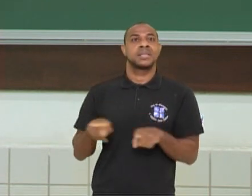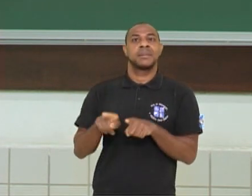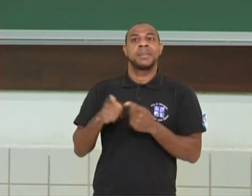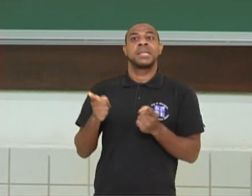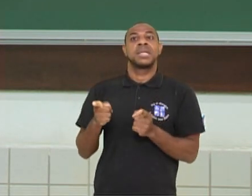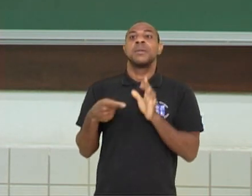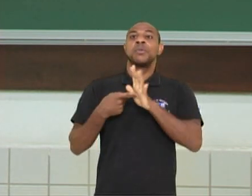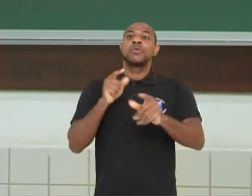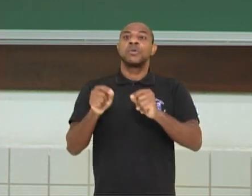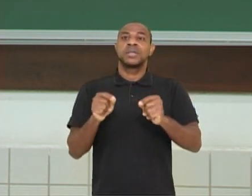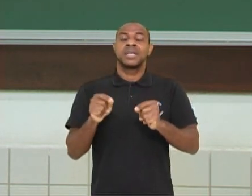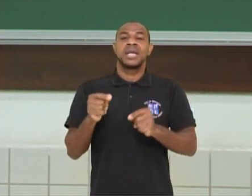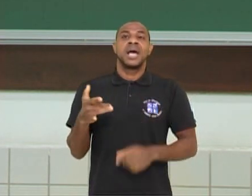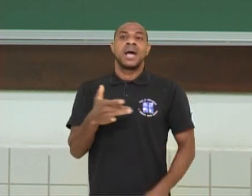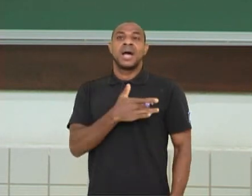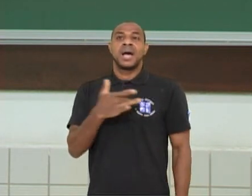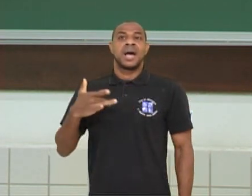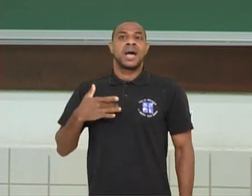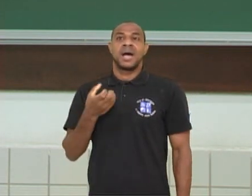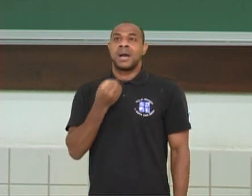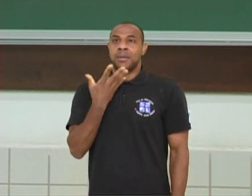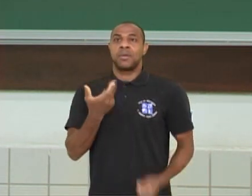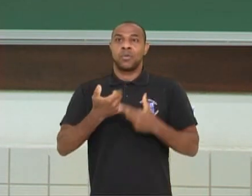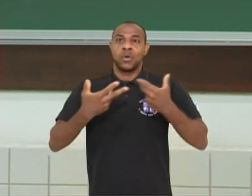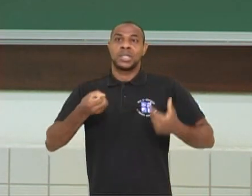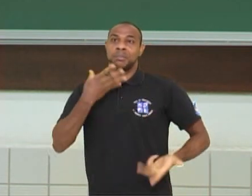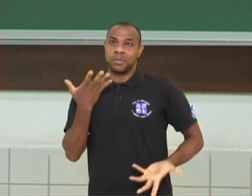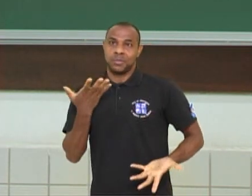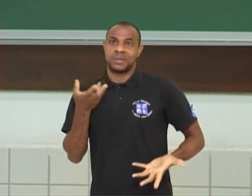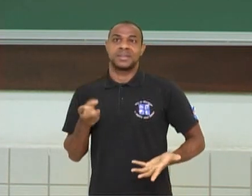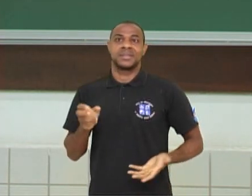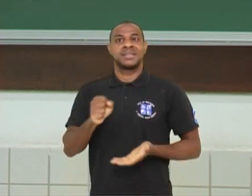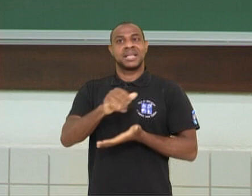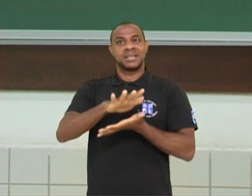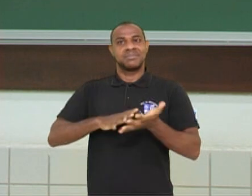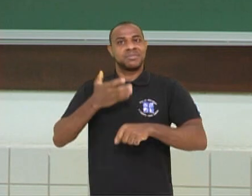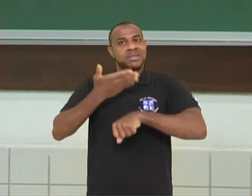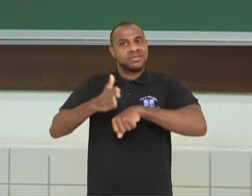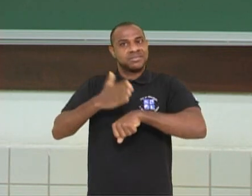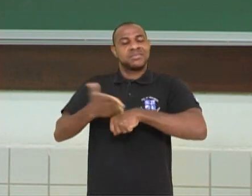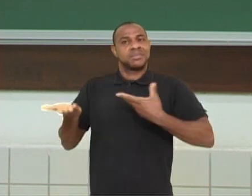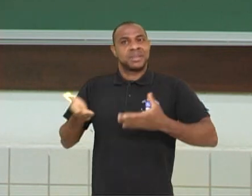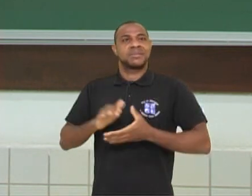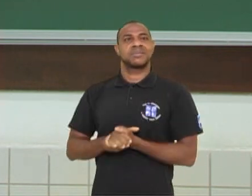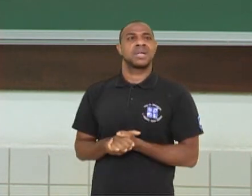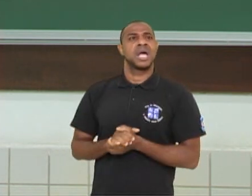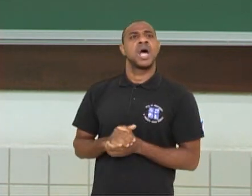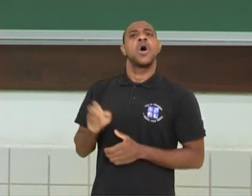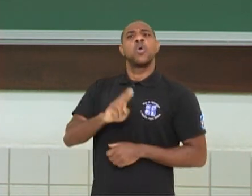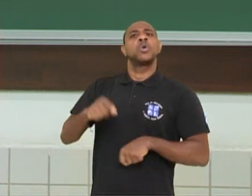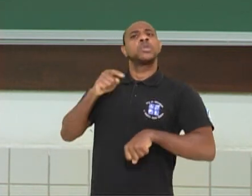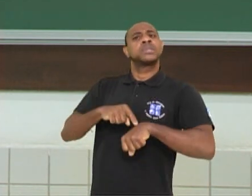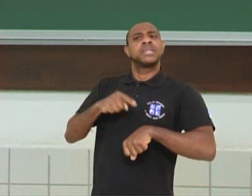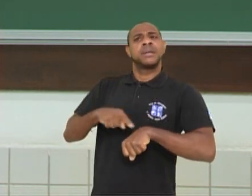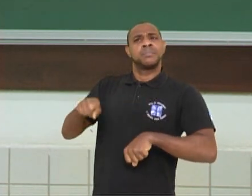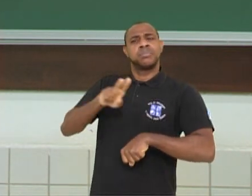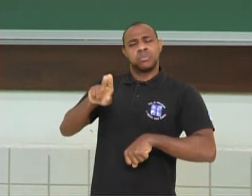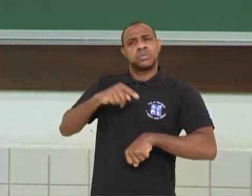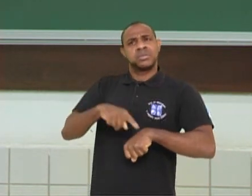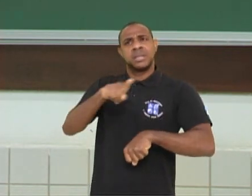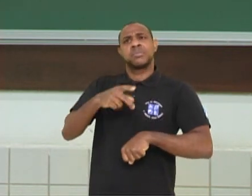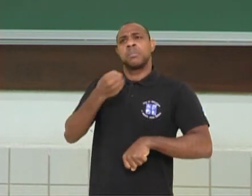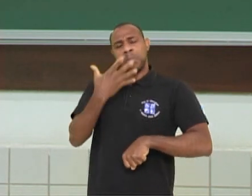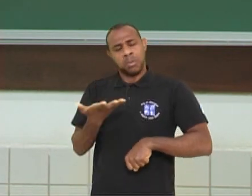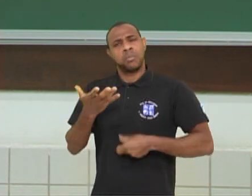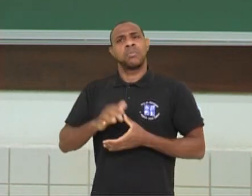dessas atividades e digo para vocês, pessoal, usem muitas vezes o tempo de vocês, façam uma atividade,